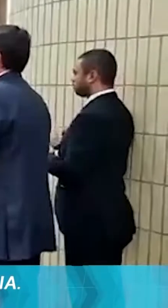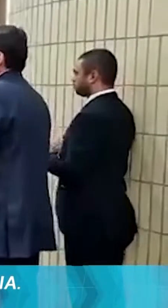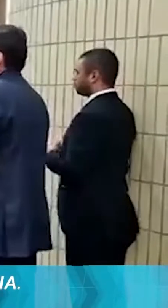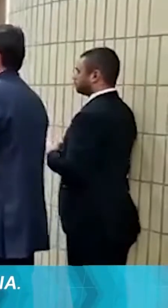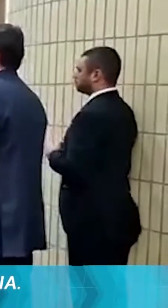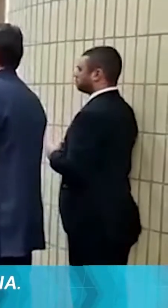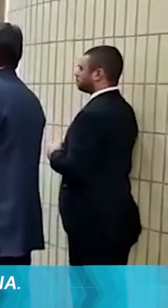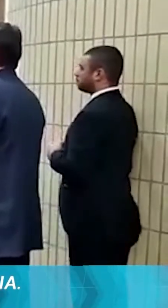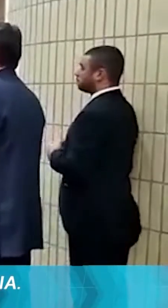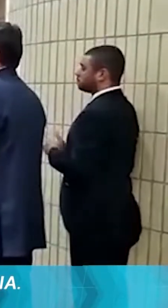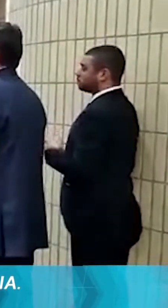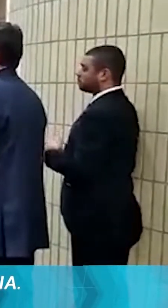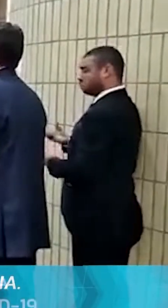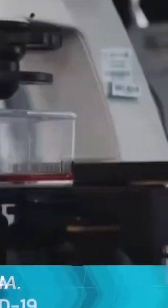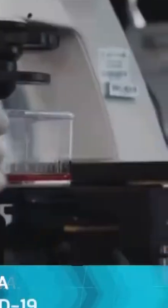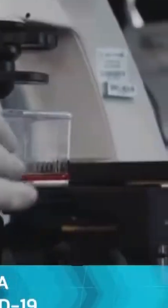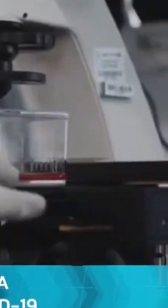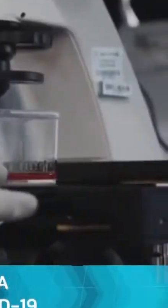o